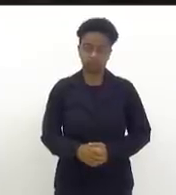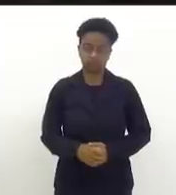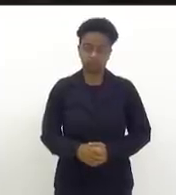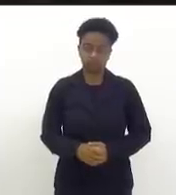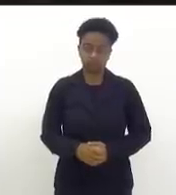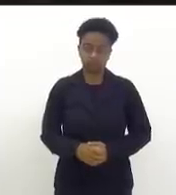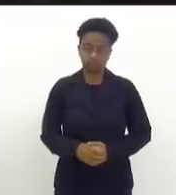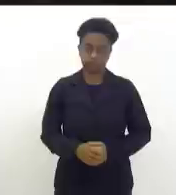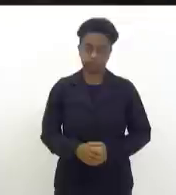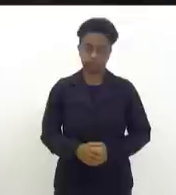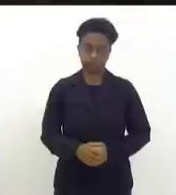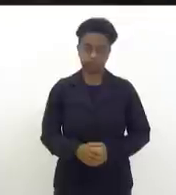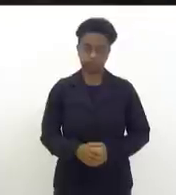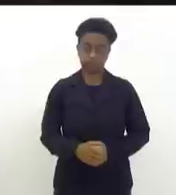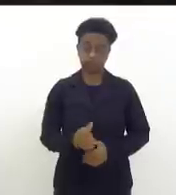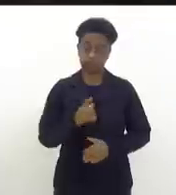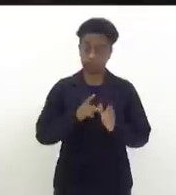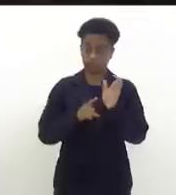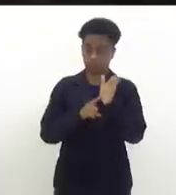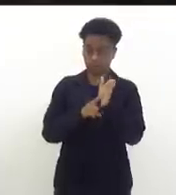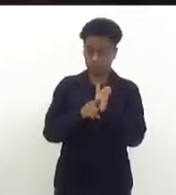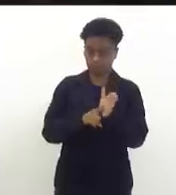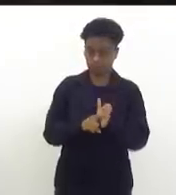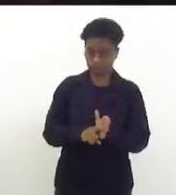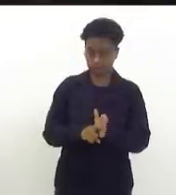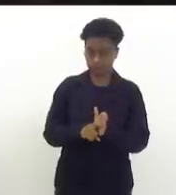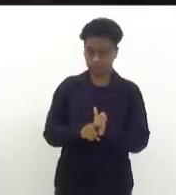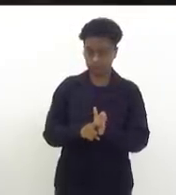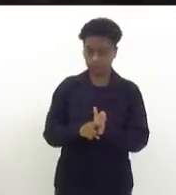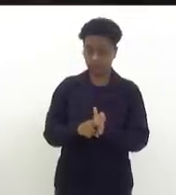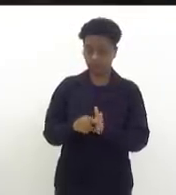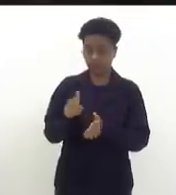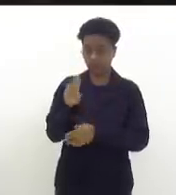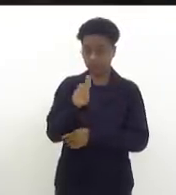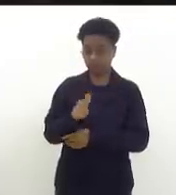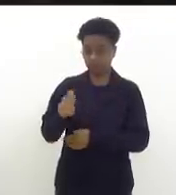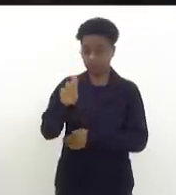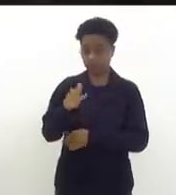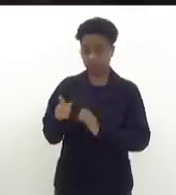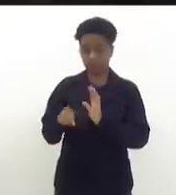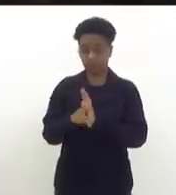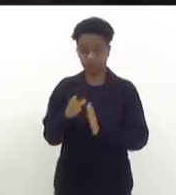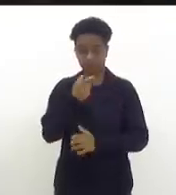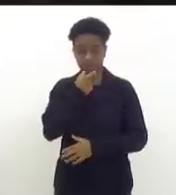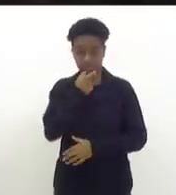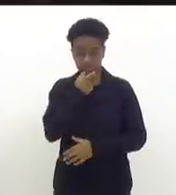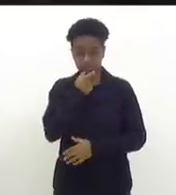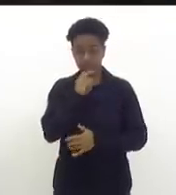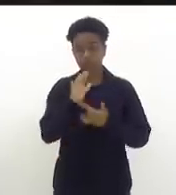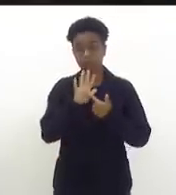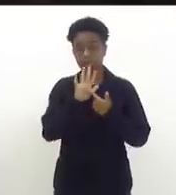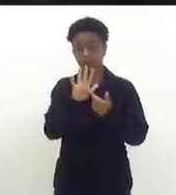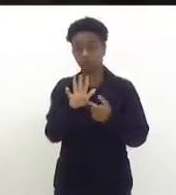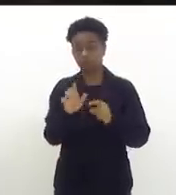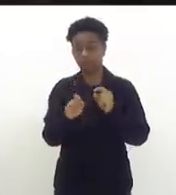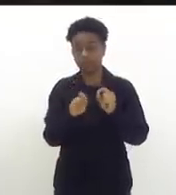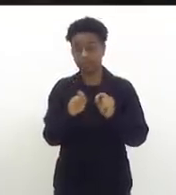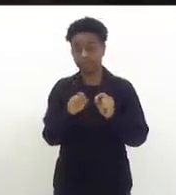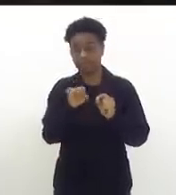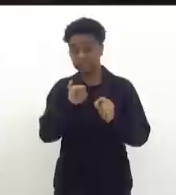deixar de ser por uma universidade Inglesa a Bristol afirma que cada cigarro